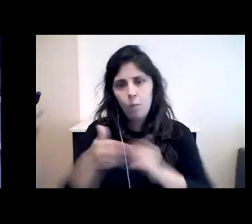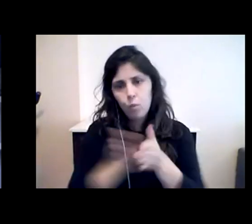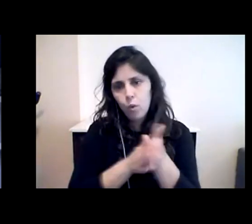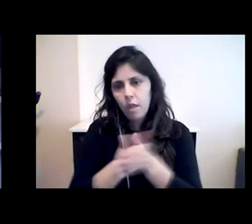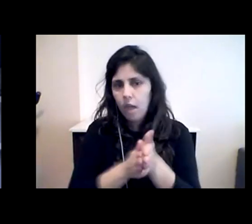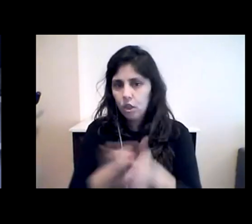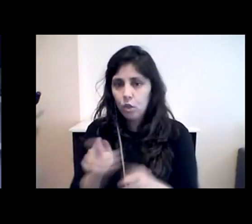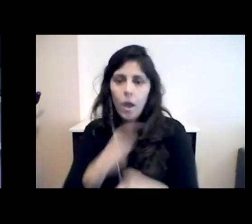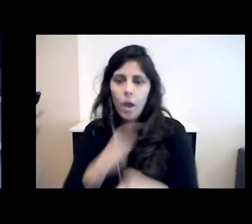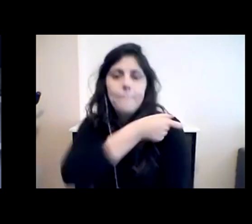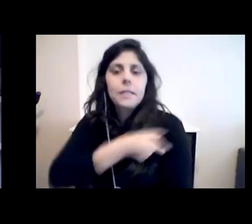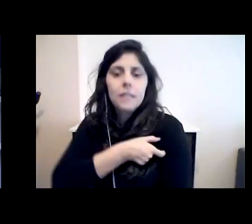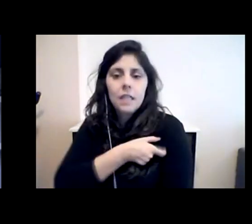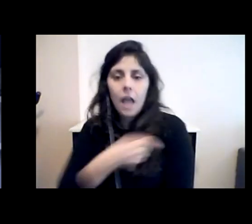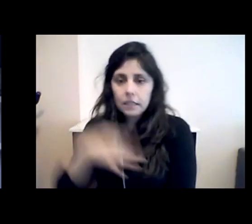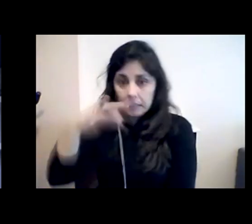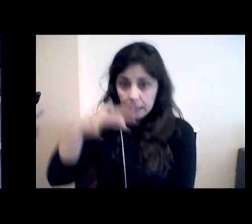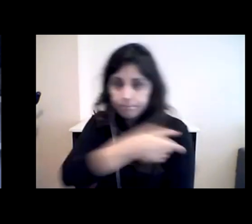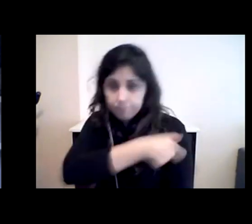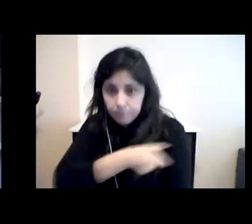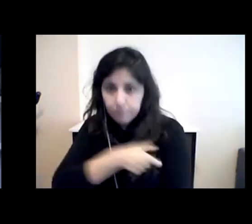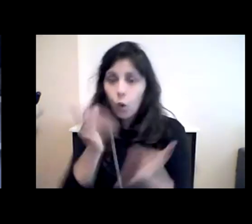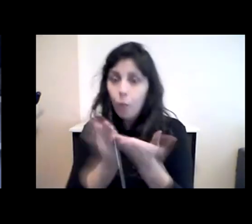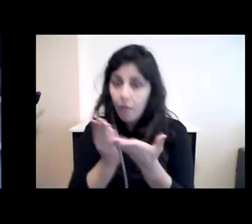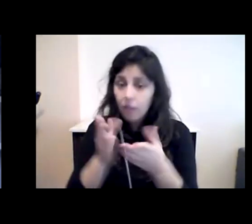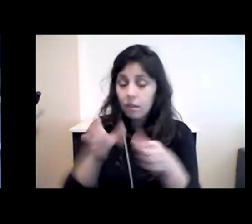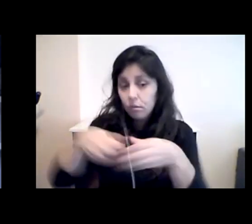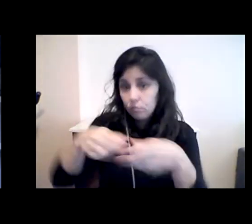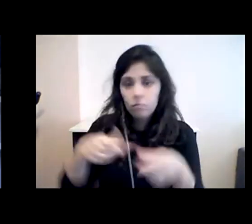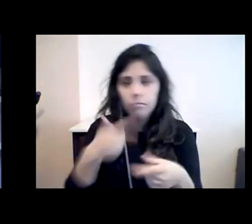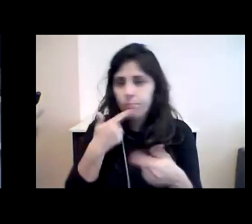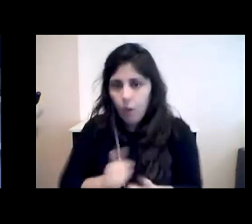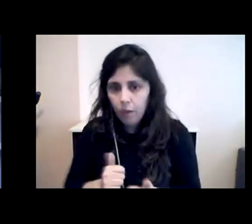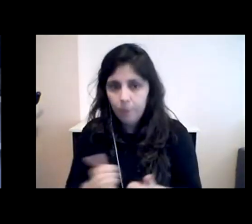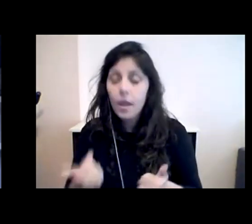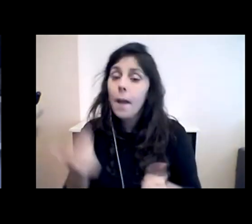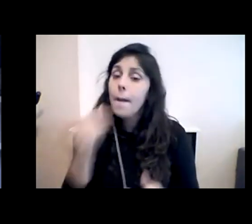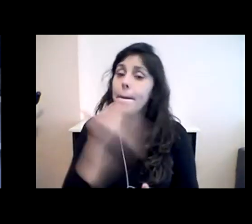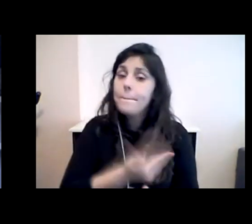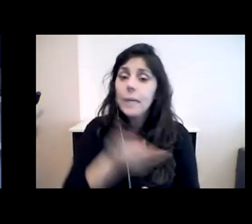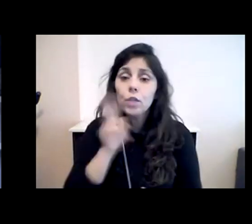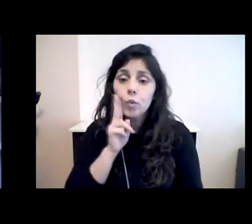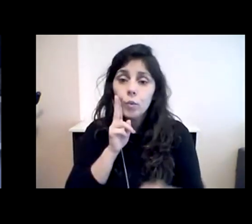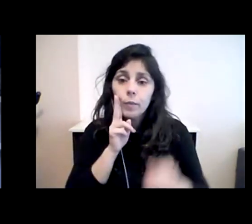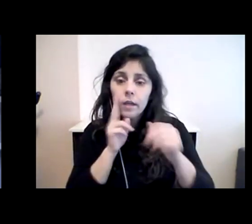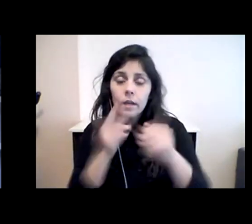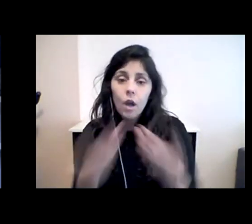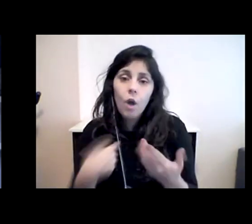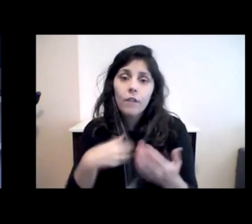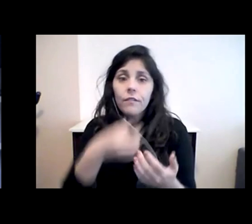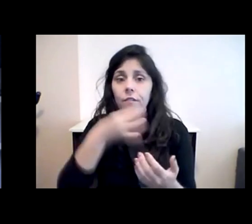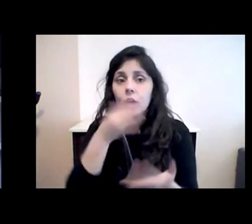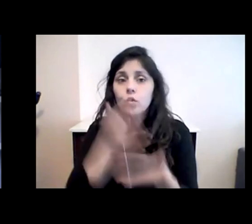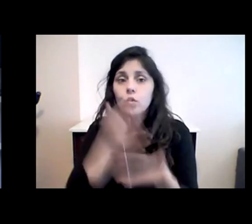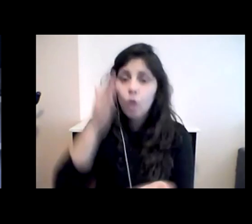de representação dentro da própria comunidade escolar. E peço desculpa por estar a falar neste momento apenas